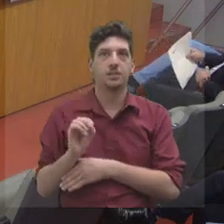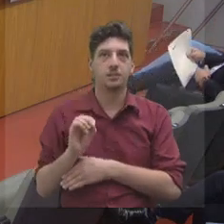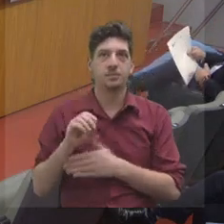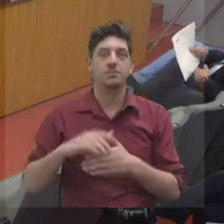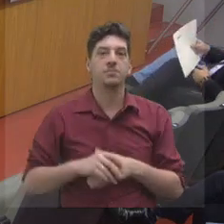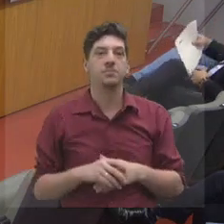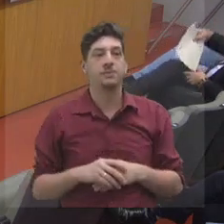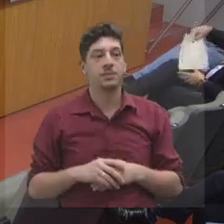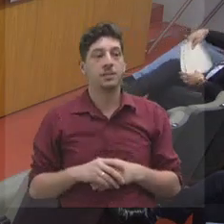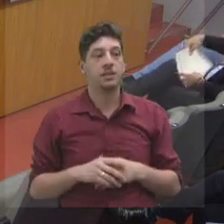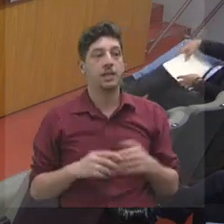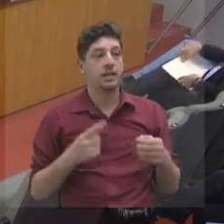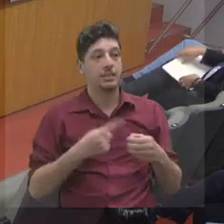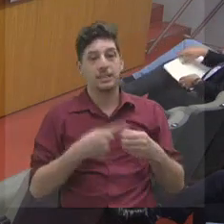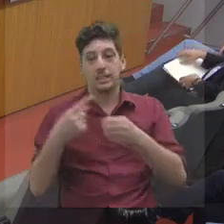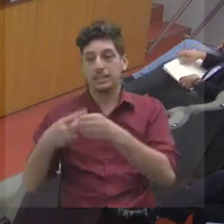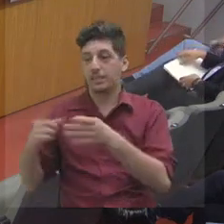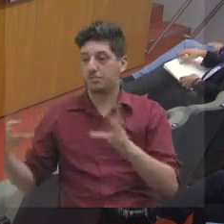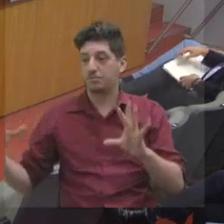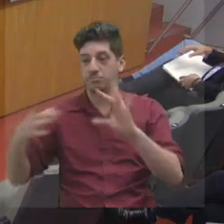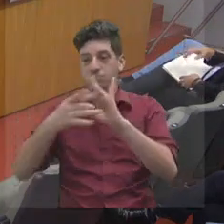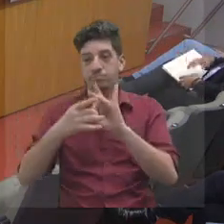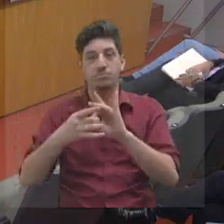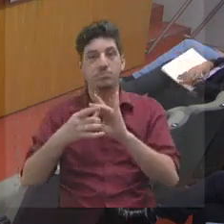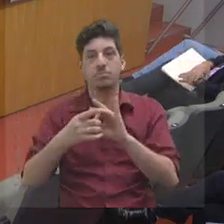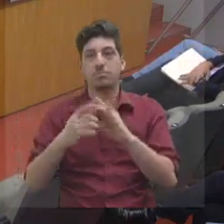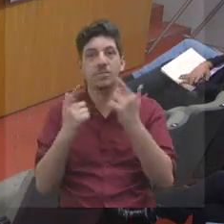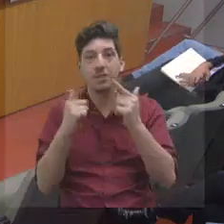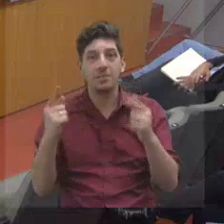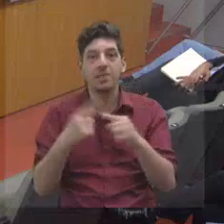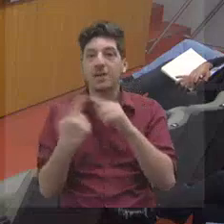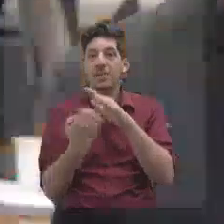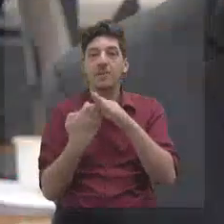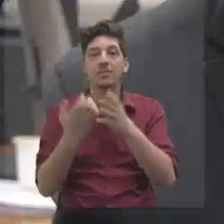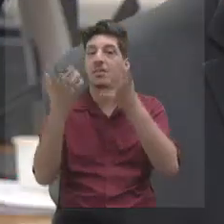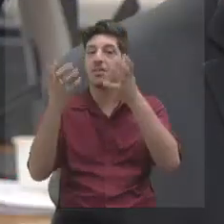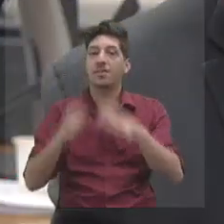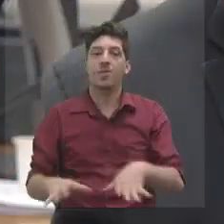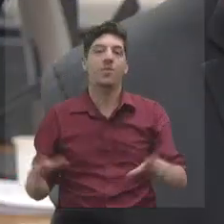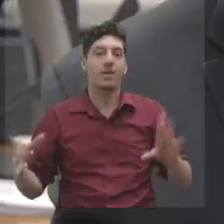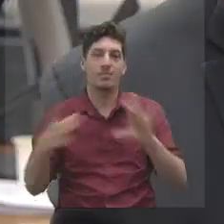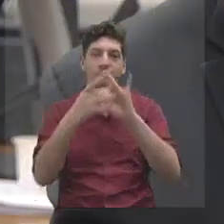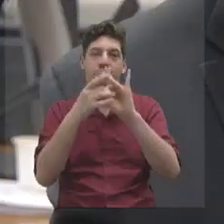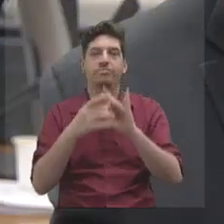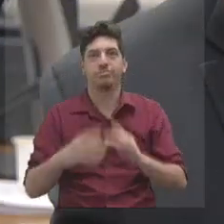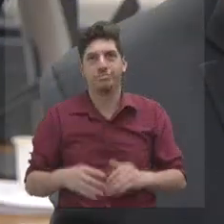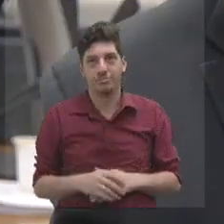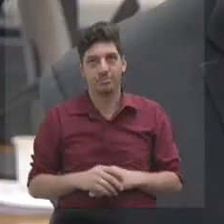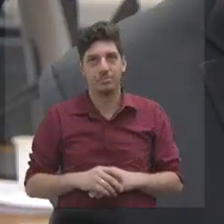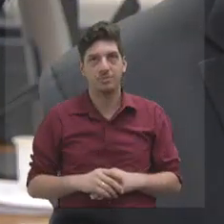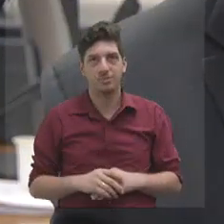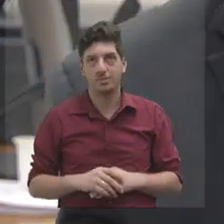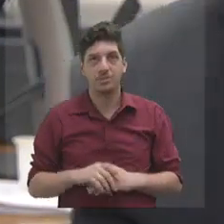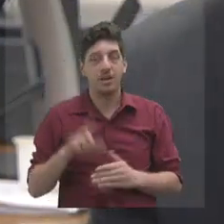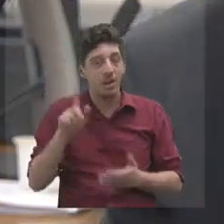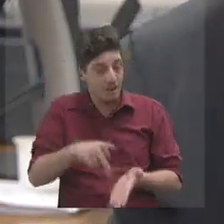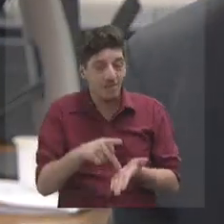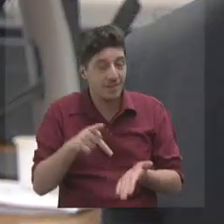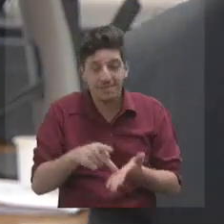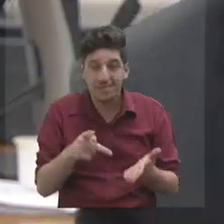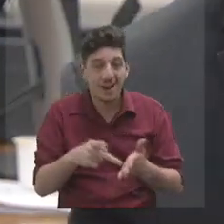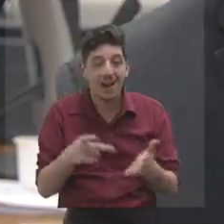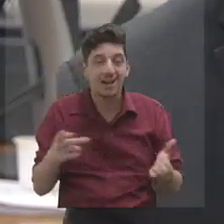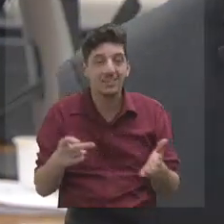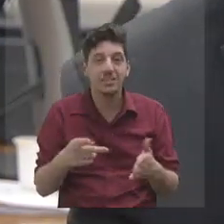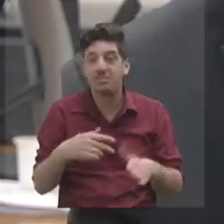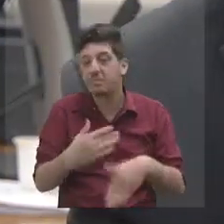porque as empresas não querem as empresas não querem a integração Metropolitana Essa é a grande conclusão de porque as coisas